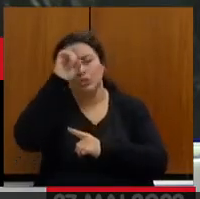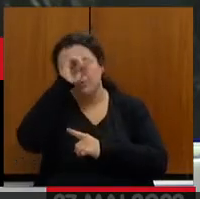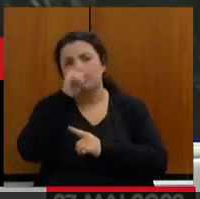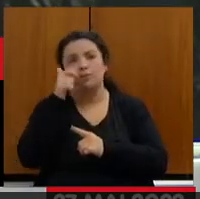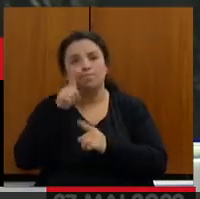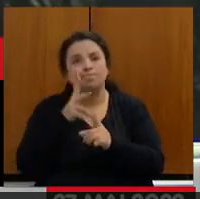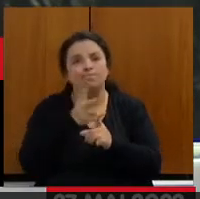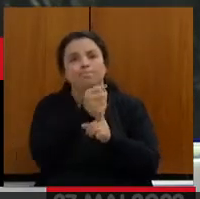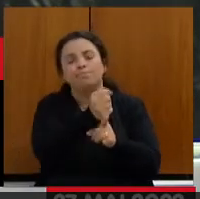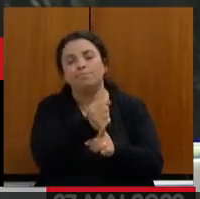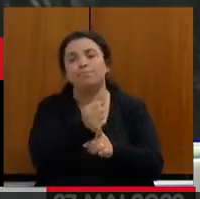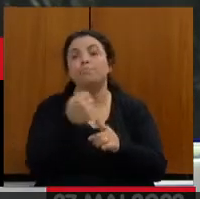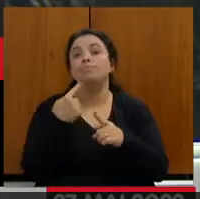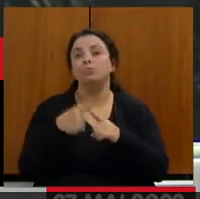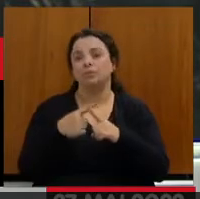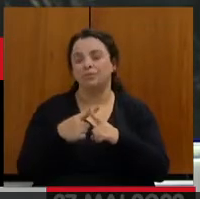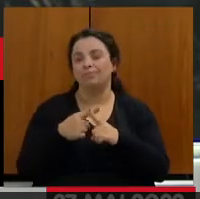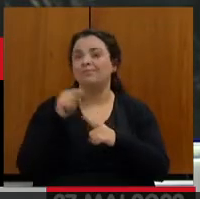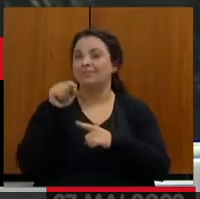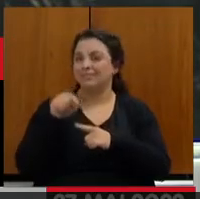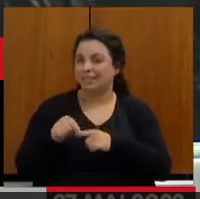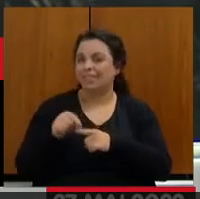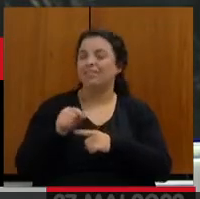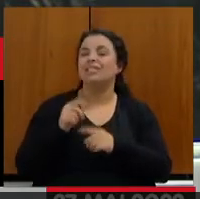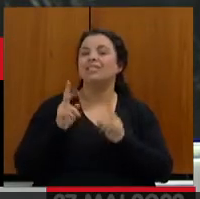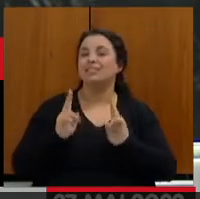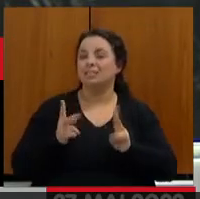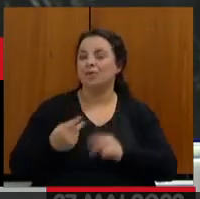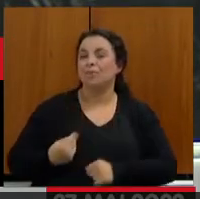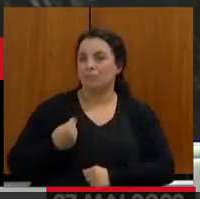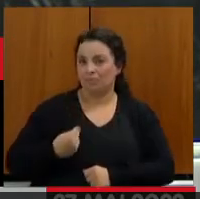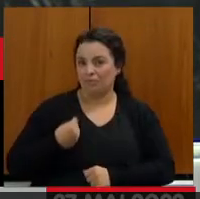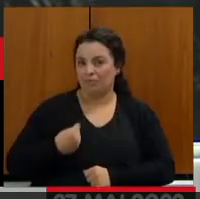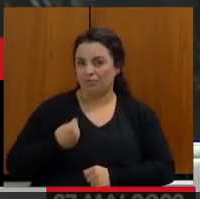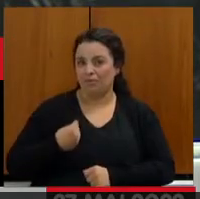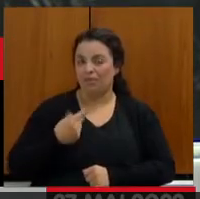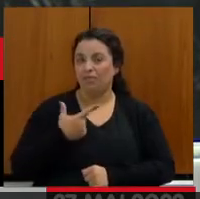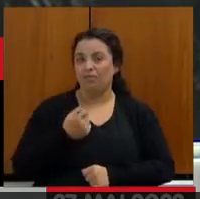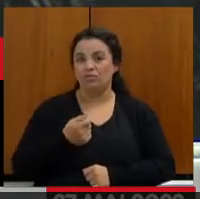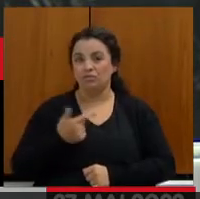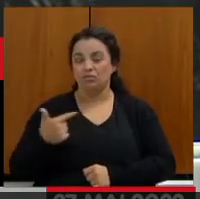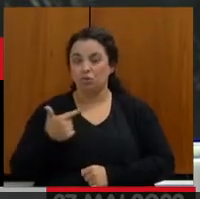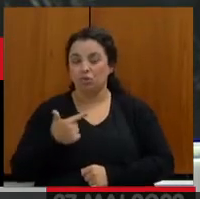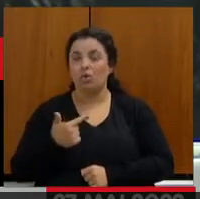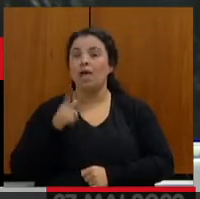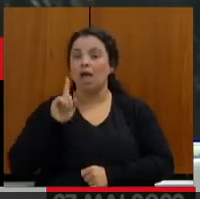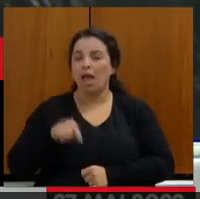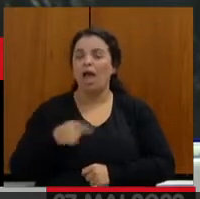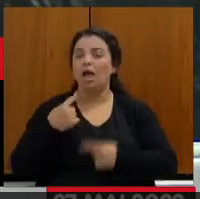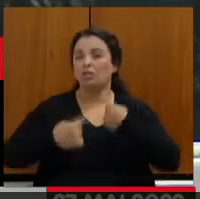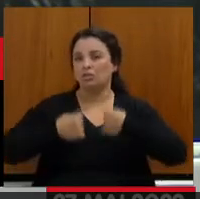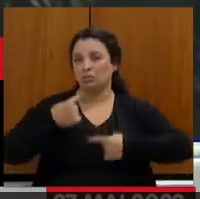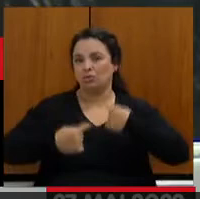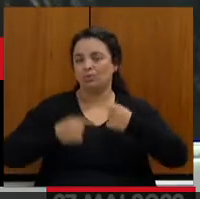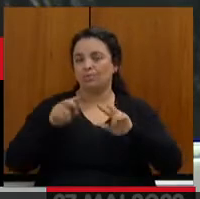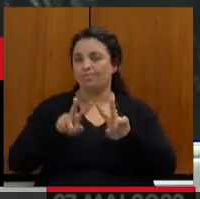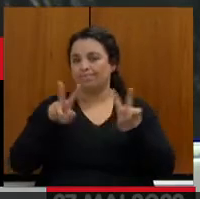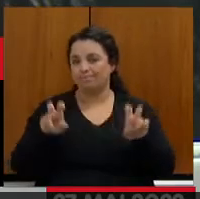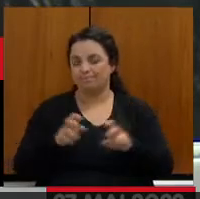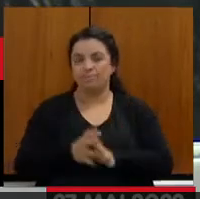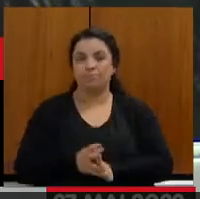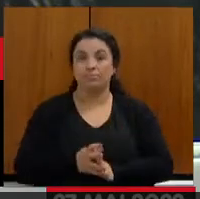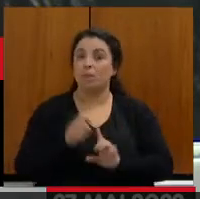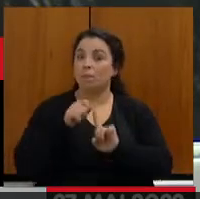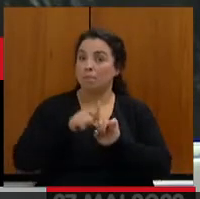vivas 2022 traz para a nossa discussão ei ei Março realizamos dois dias de